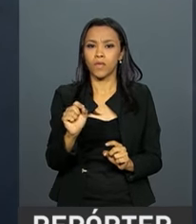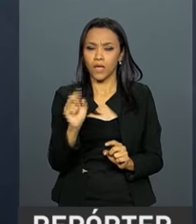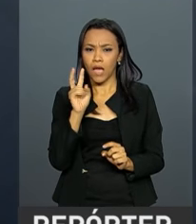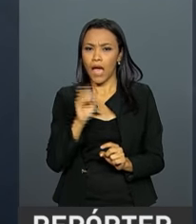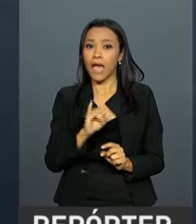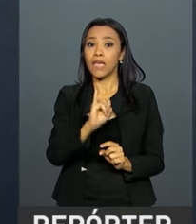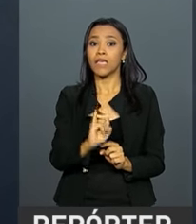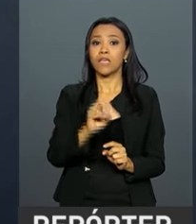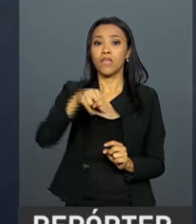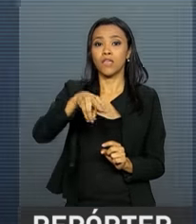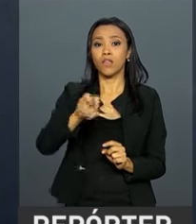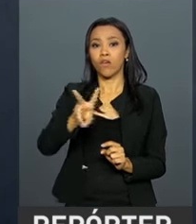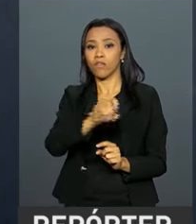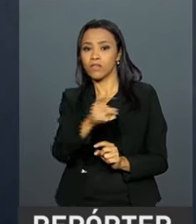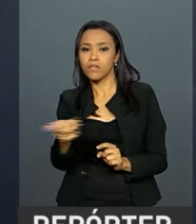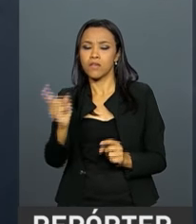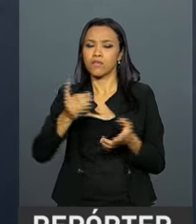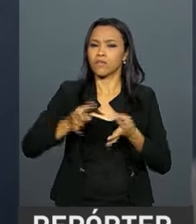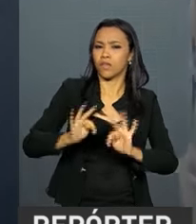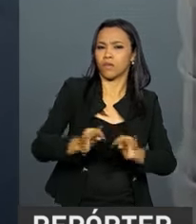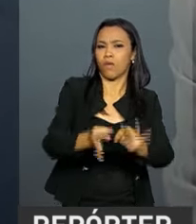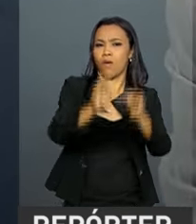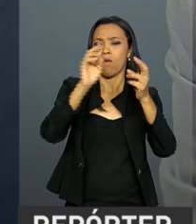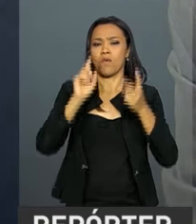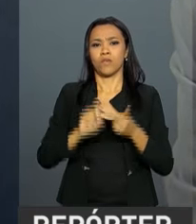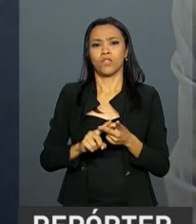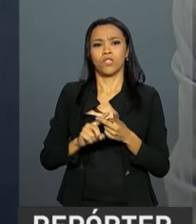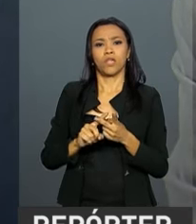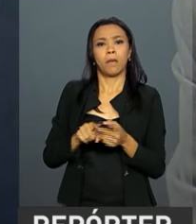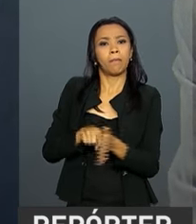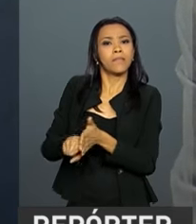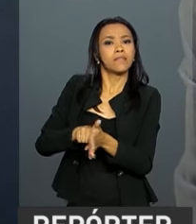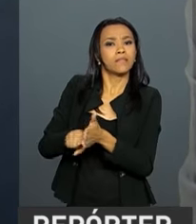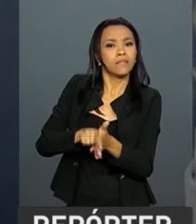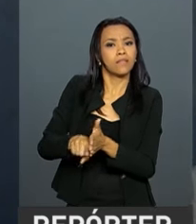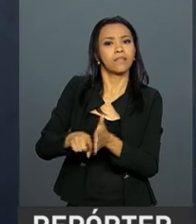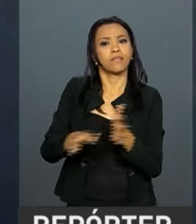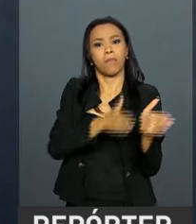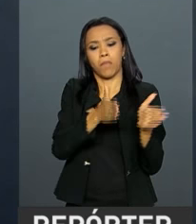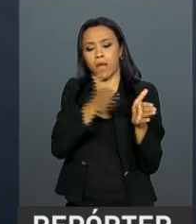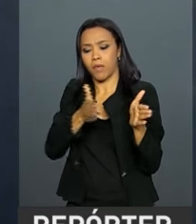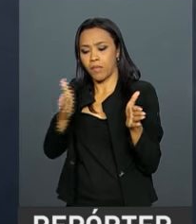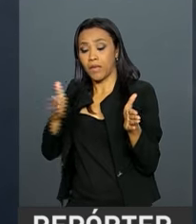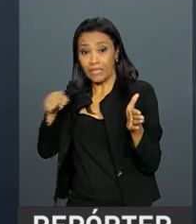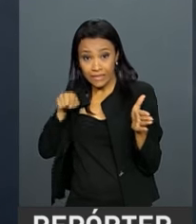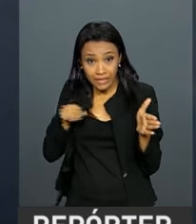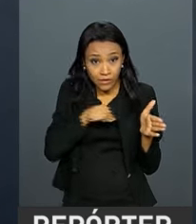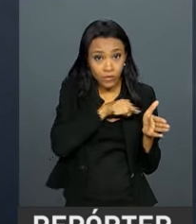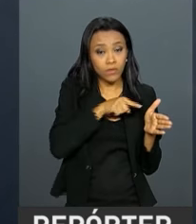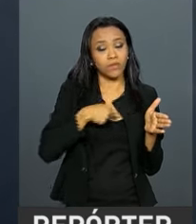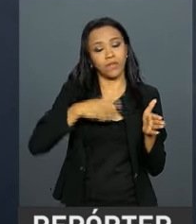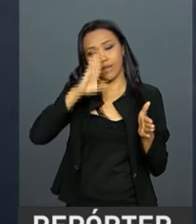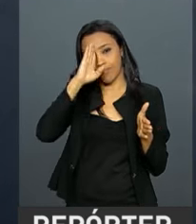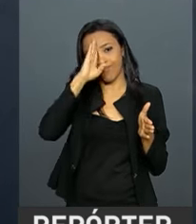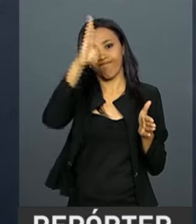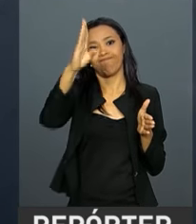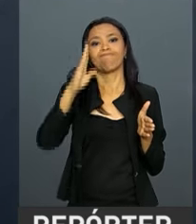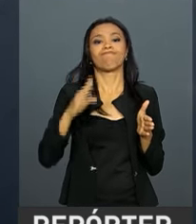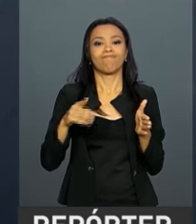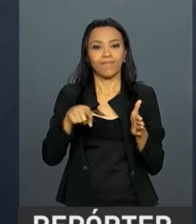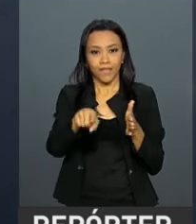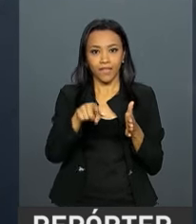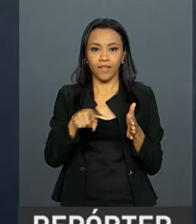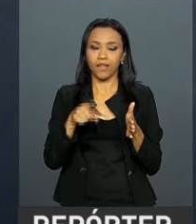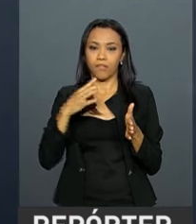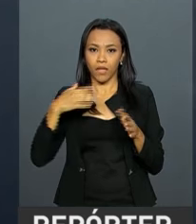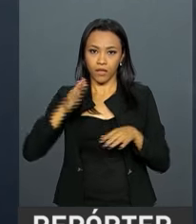inovação tecnológica, a proteção à pesquisa, isso é fundamental. E por isso que nós temos tomado as